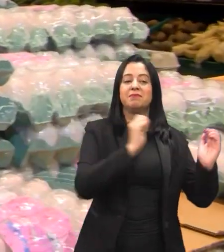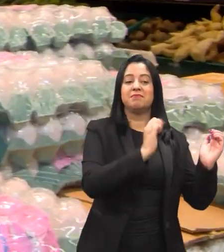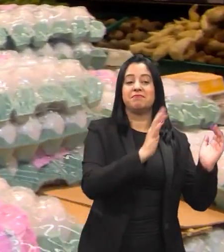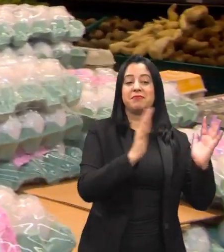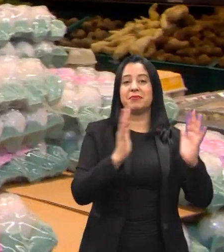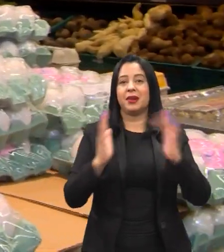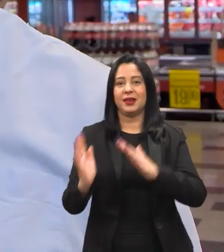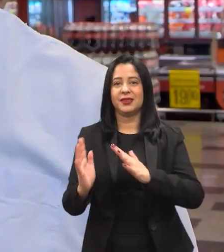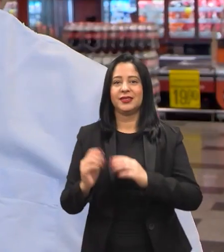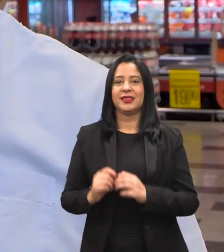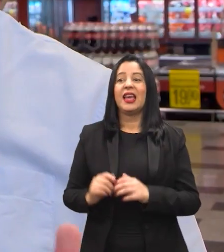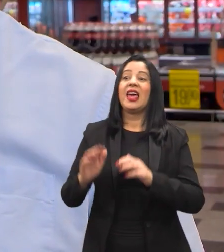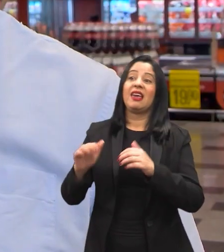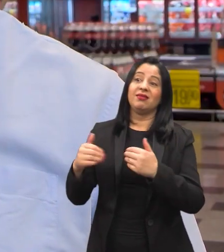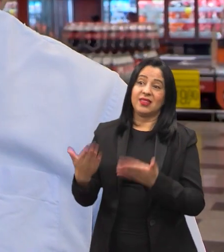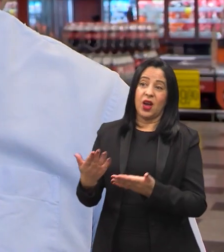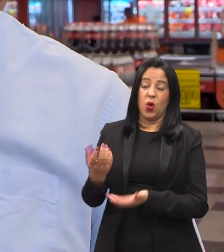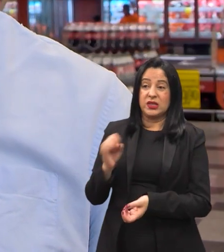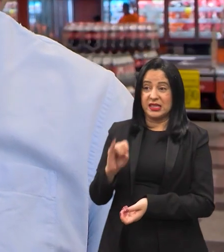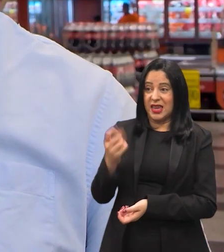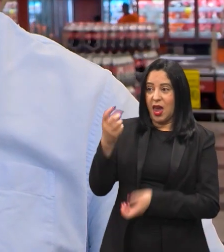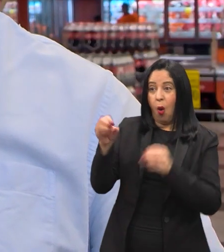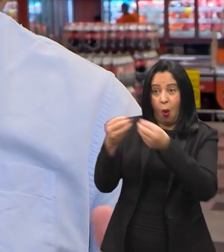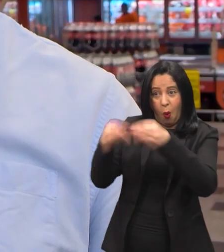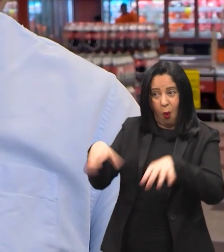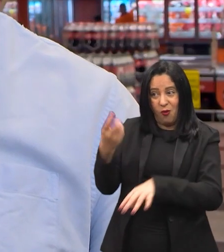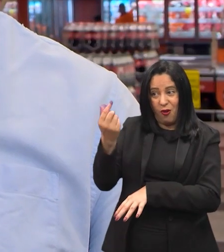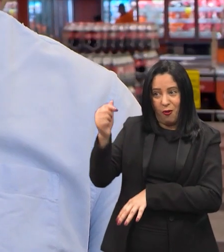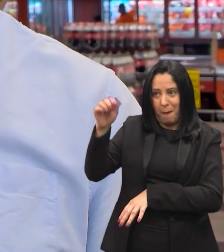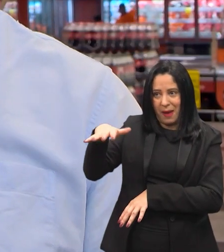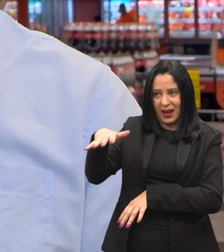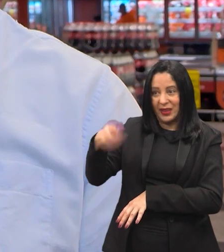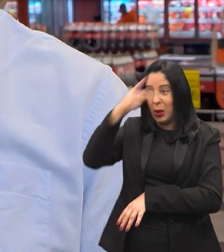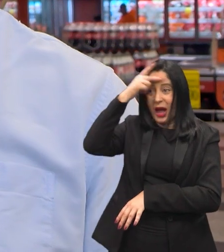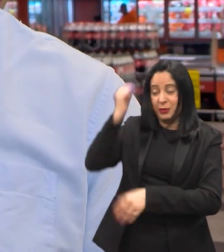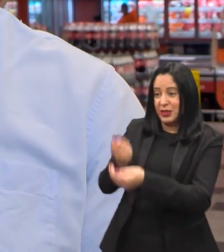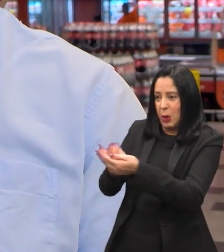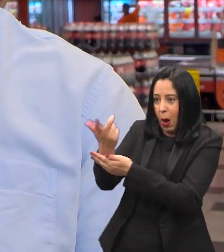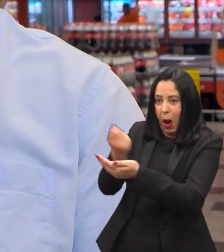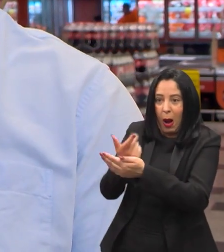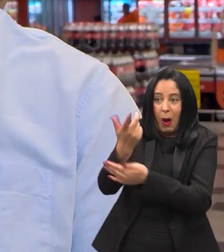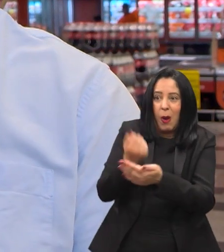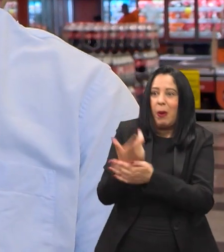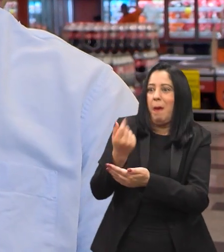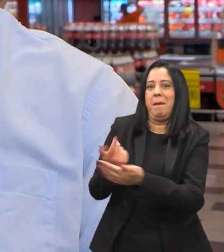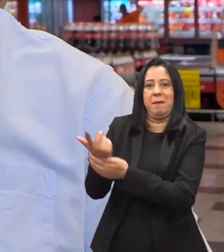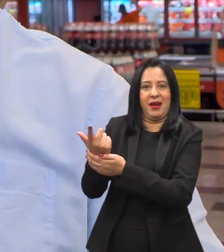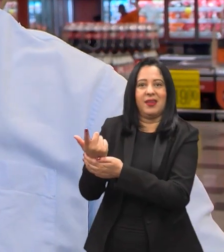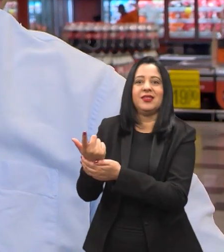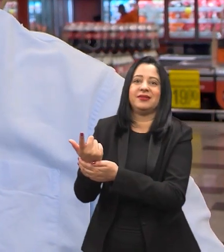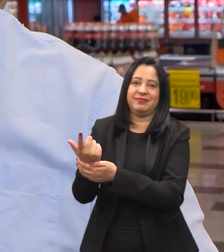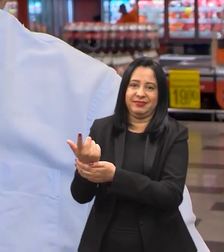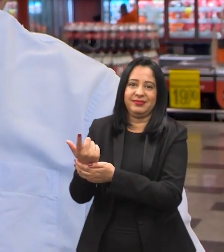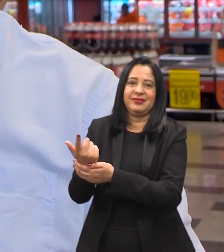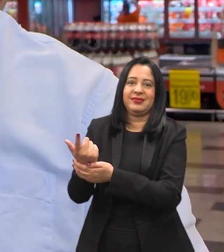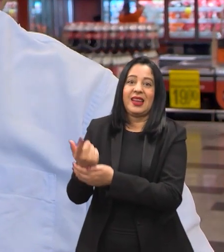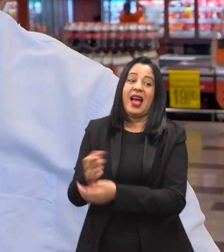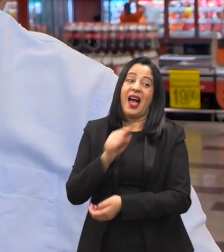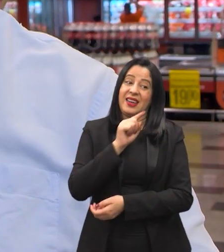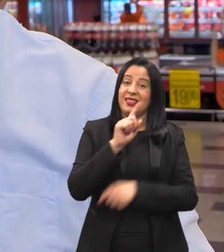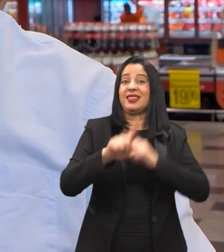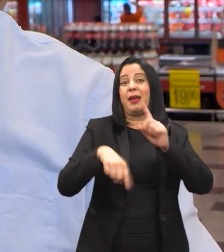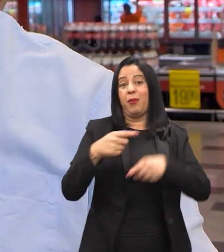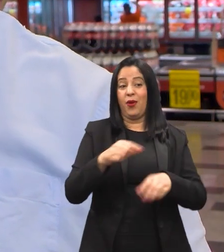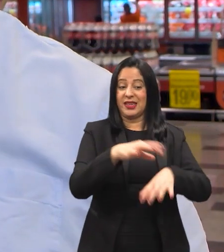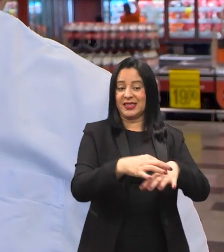efeito cascata. O pessoal migra para o ovo, consumo do ovo, com certeza diminui o consumo de carne, e aí é aquele efeito